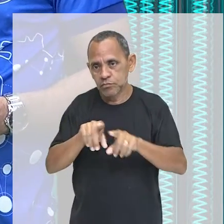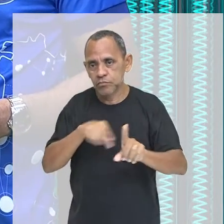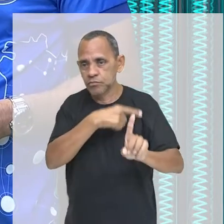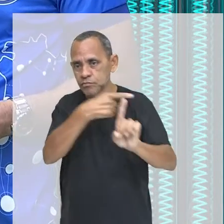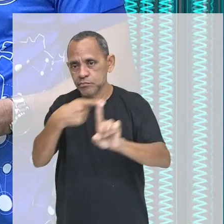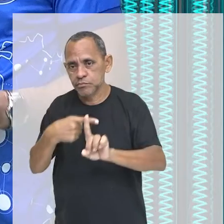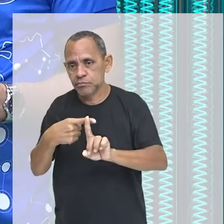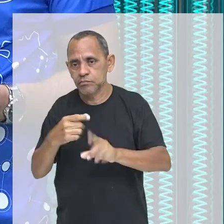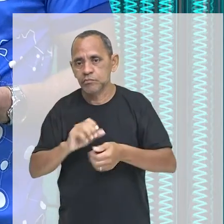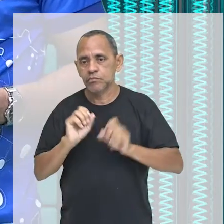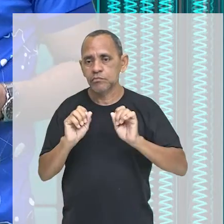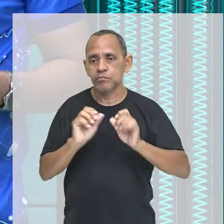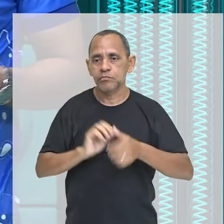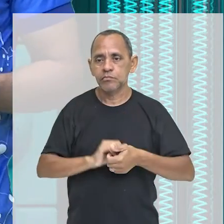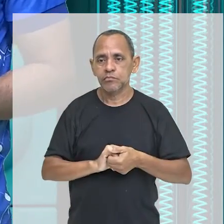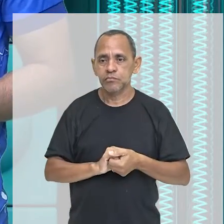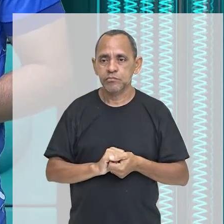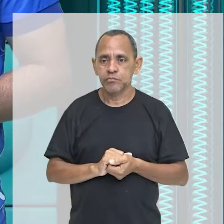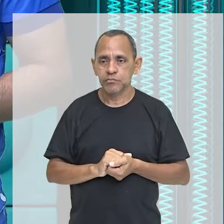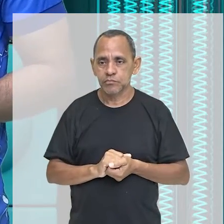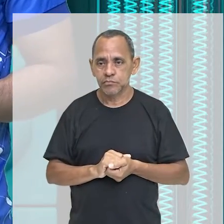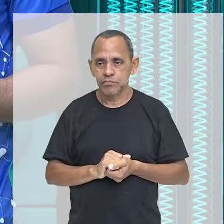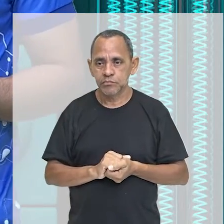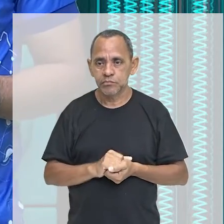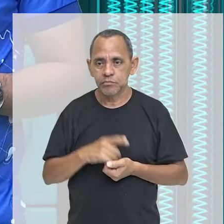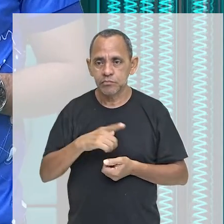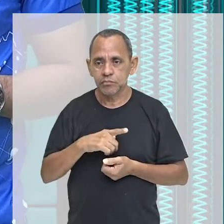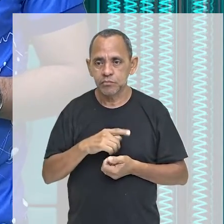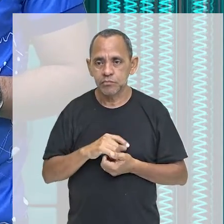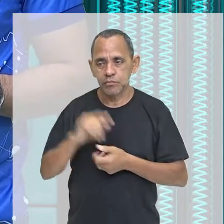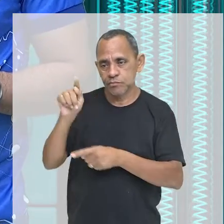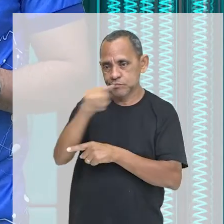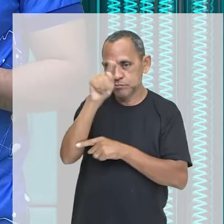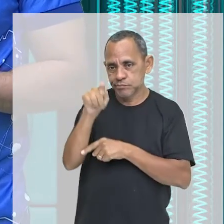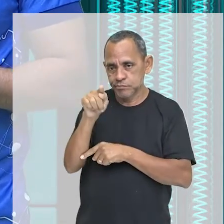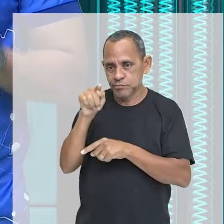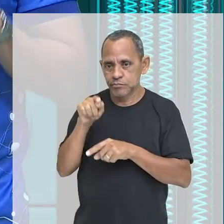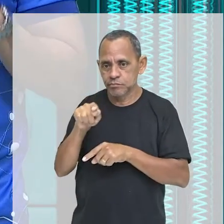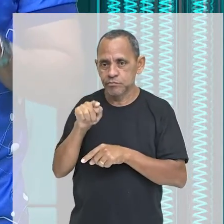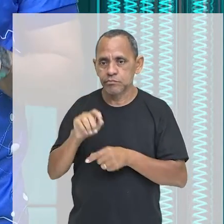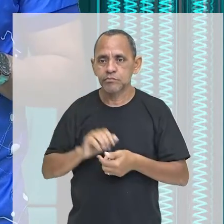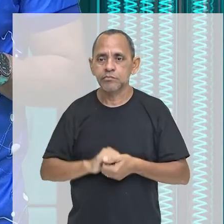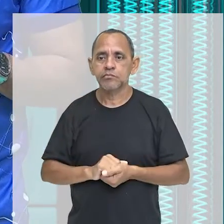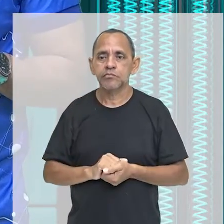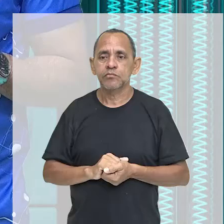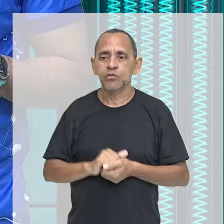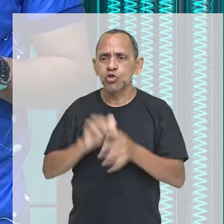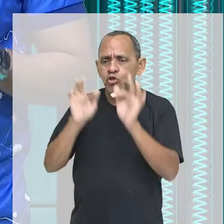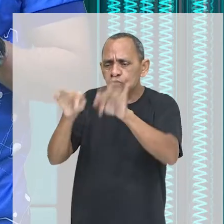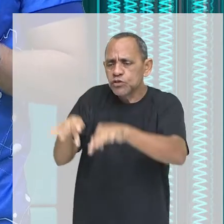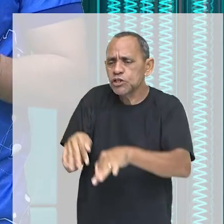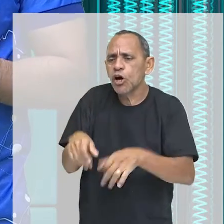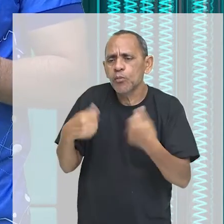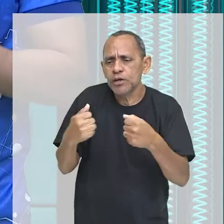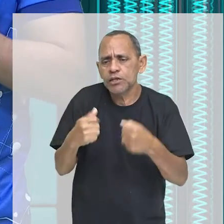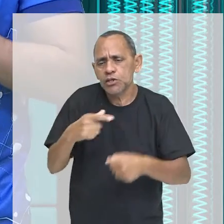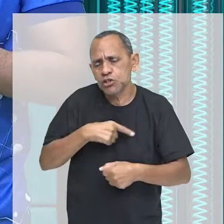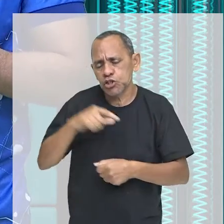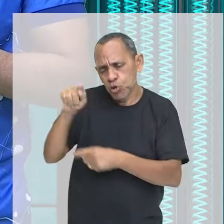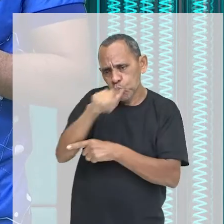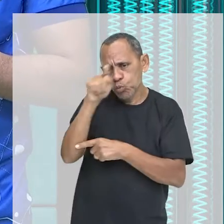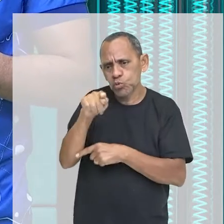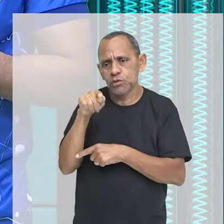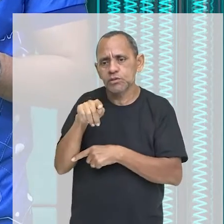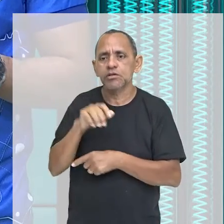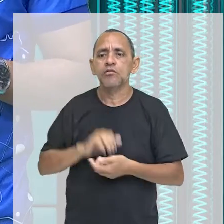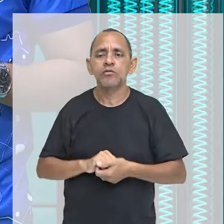né, no final, no caso, eu vou ter o meu ponto de interrogação, tá certo? Então, forma interrogativa, eu tenho